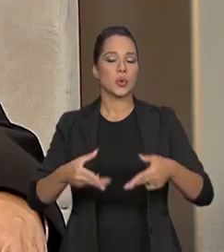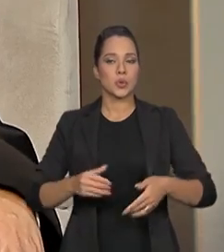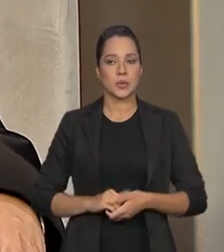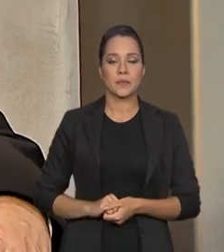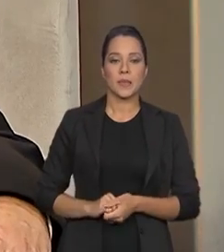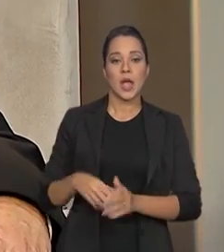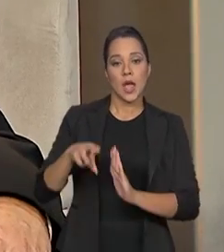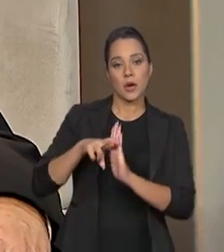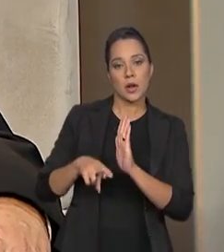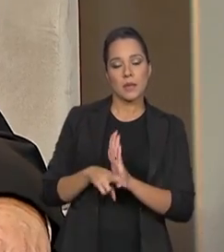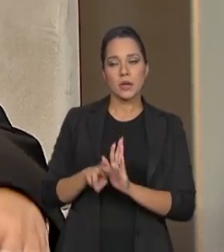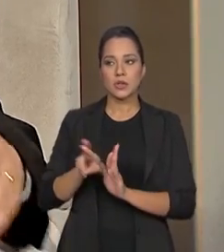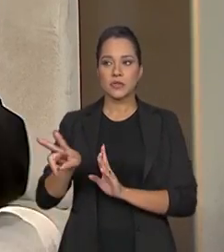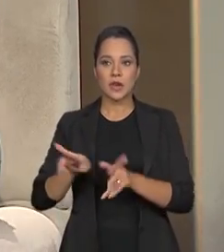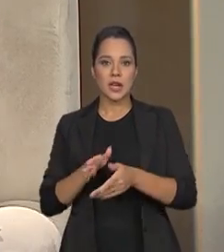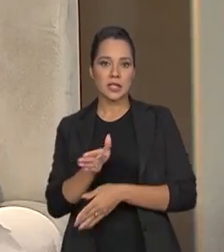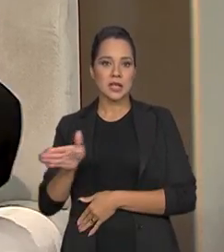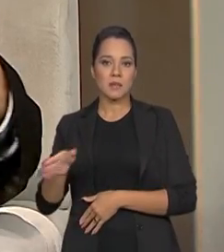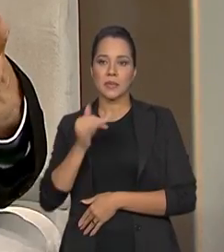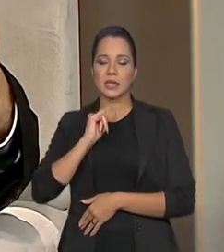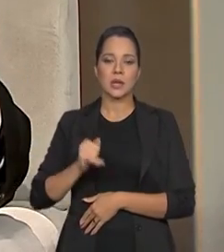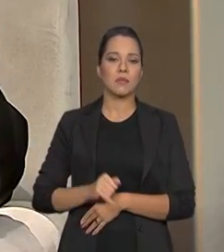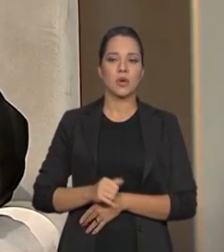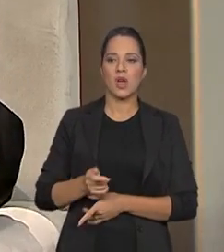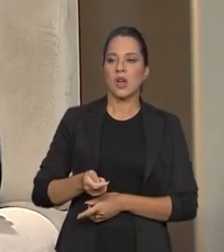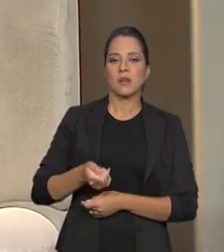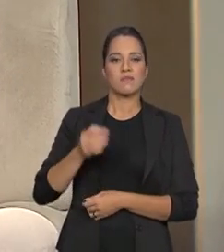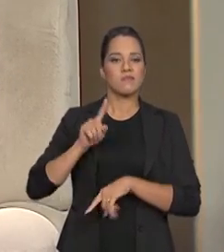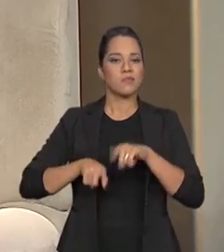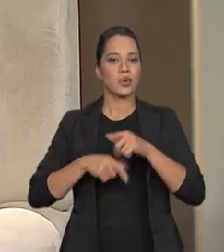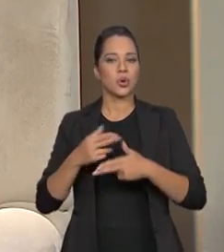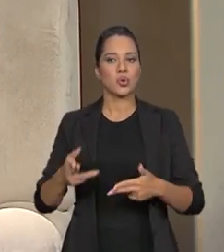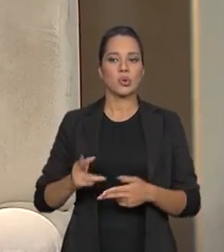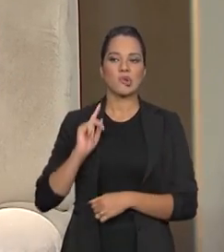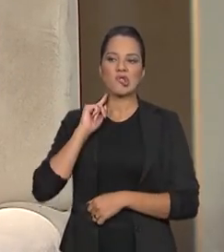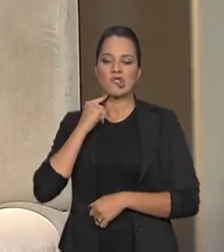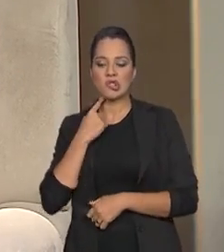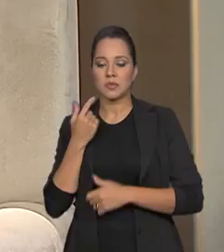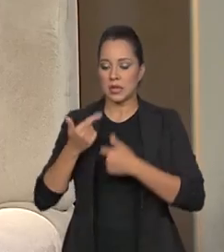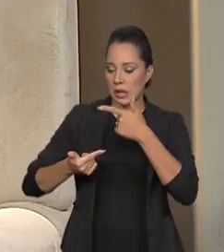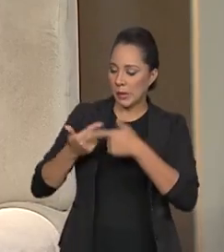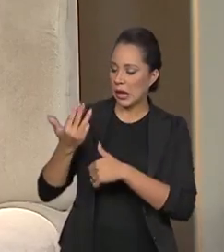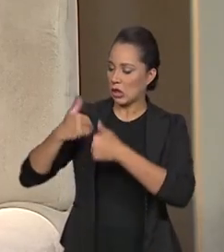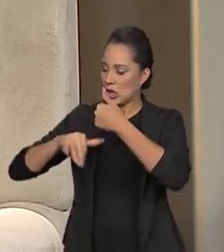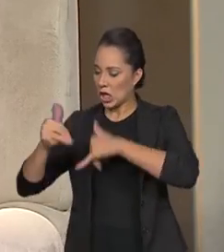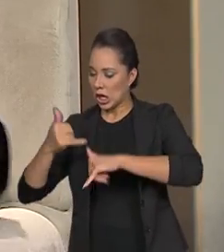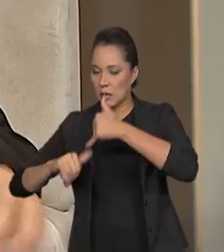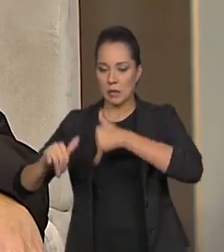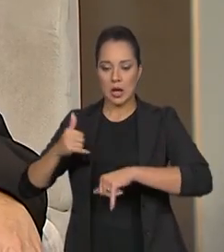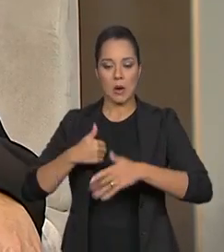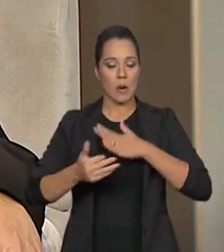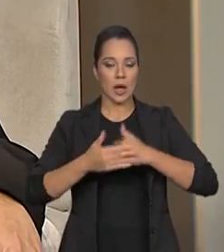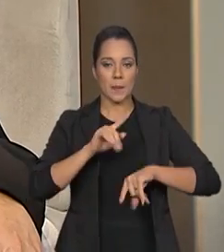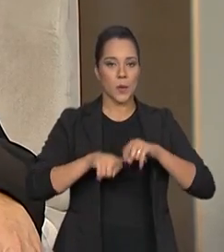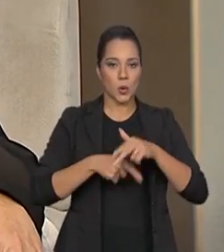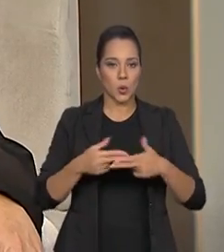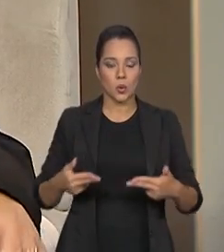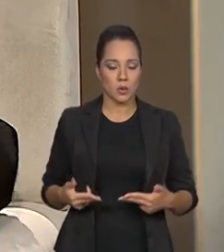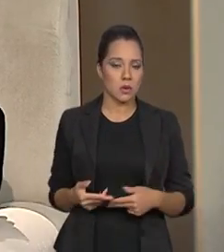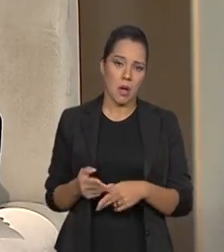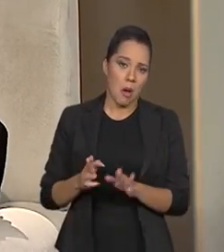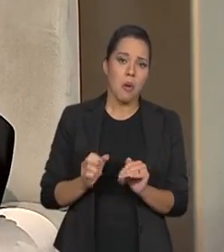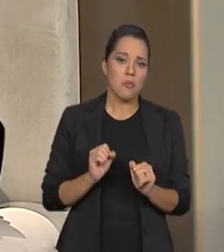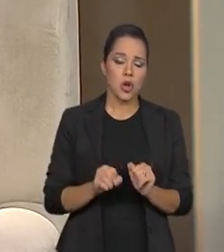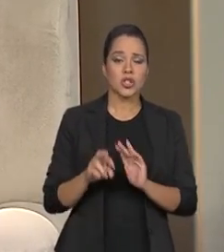regulamentos transversais ou seja contaminação química em produtos eu não preciso ficar trabalhando química em qualquer produto que eu vou fabricar eu